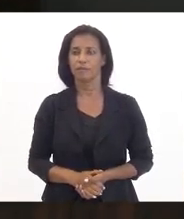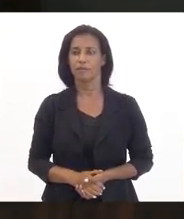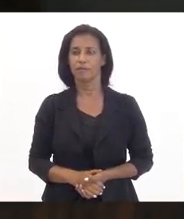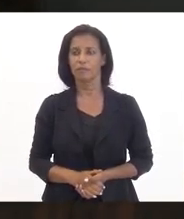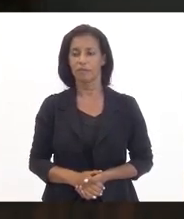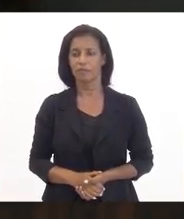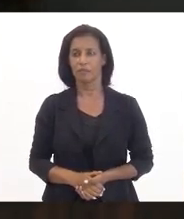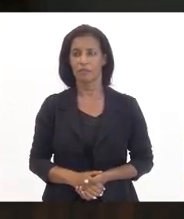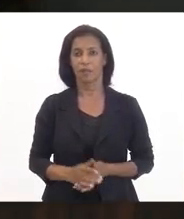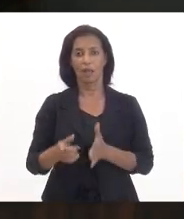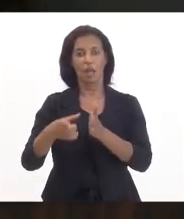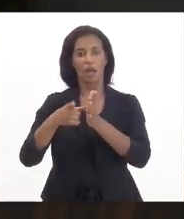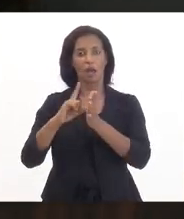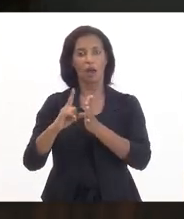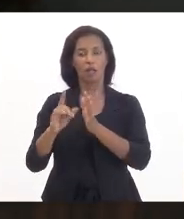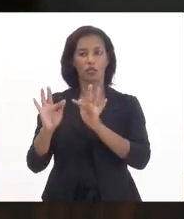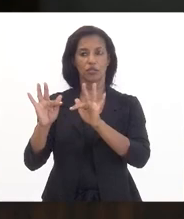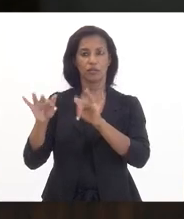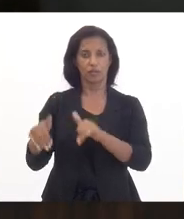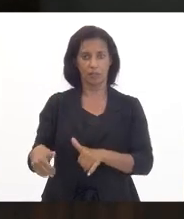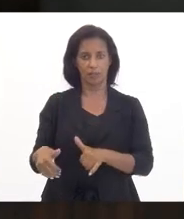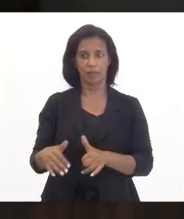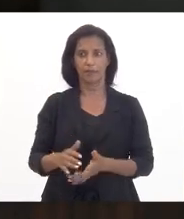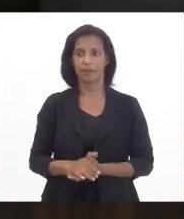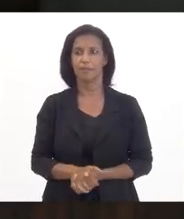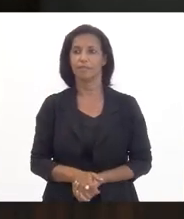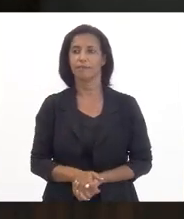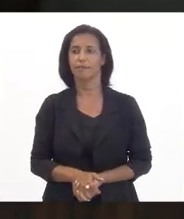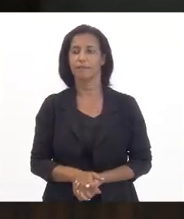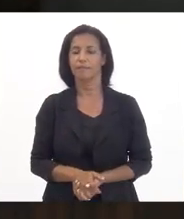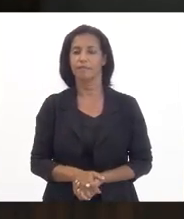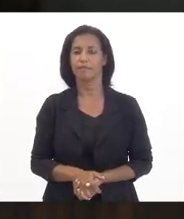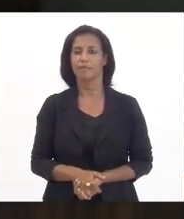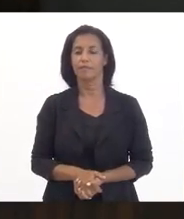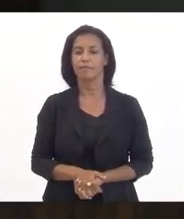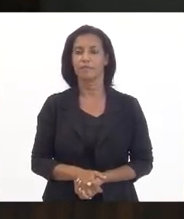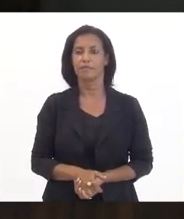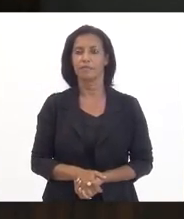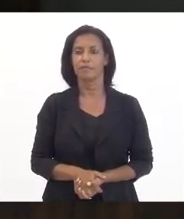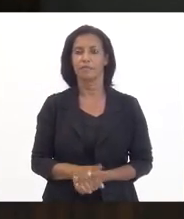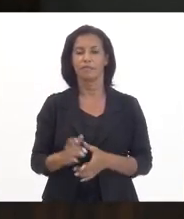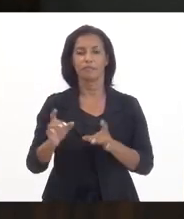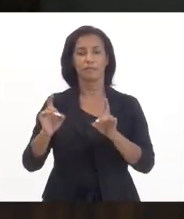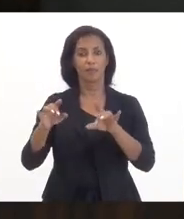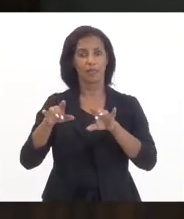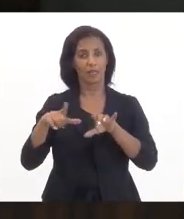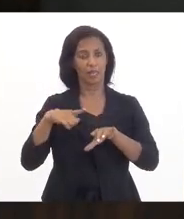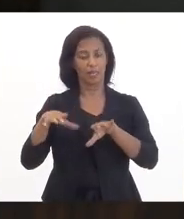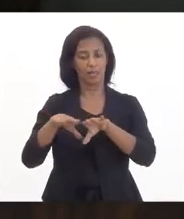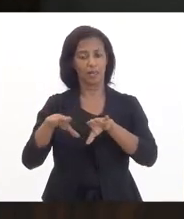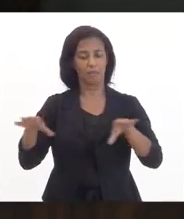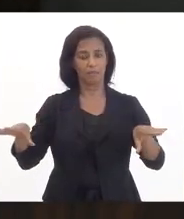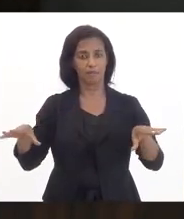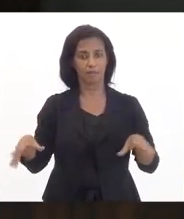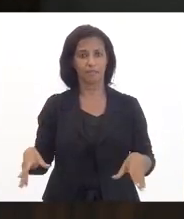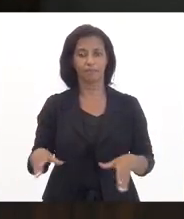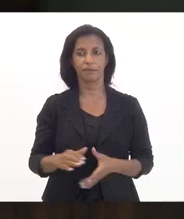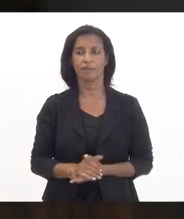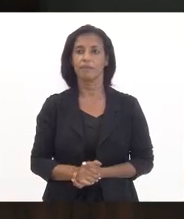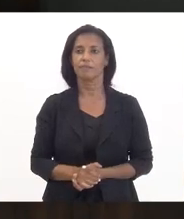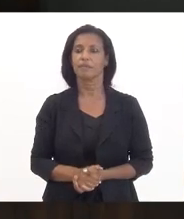Presidente, antes de encerrar os trabalhos... Antes de encerrar... Da sessão extraordinária, há sobre a mesa...